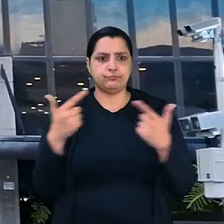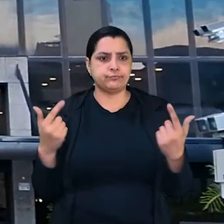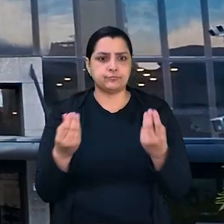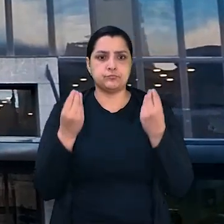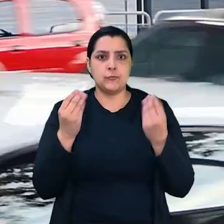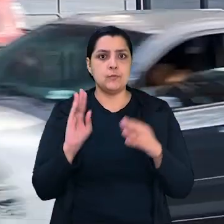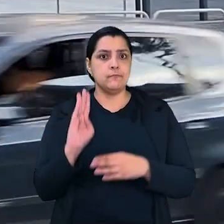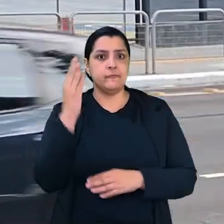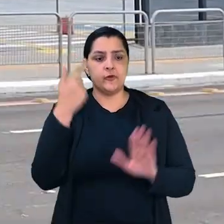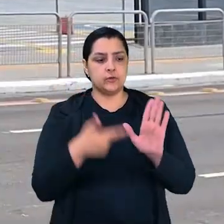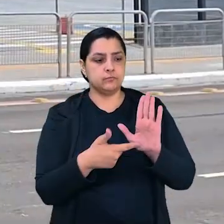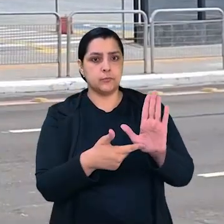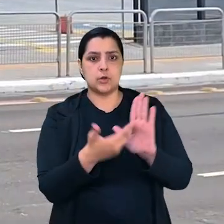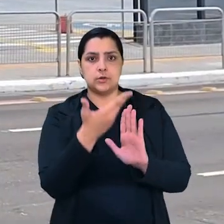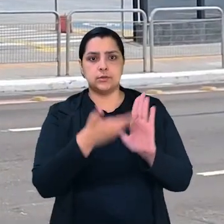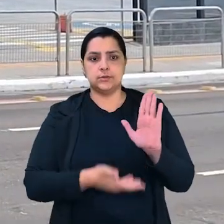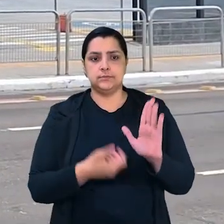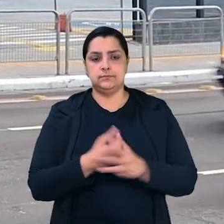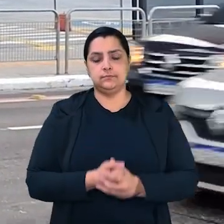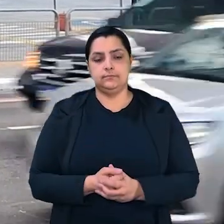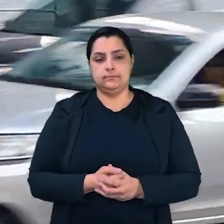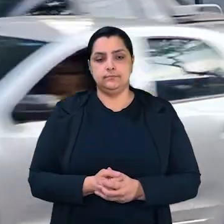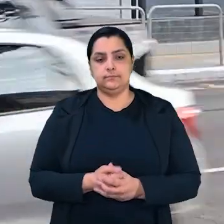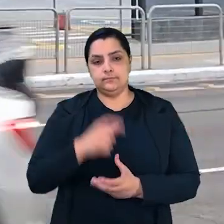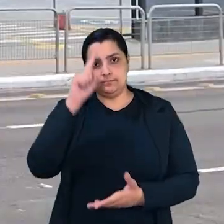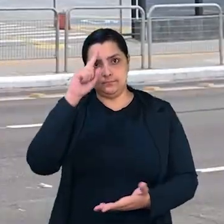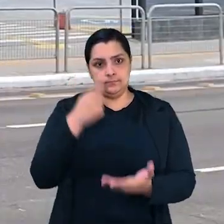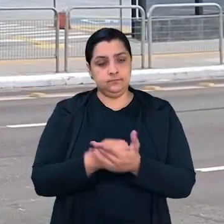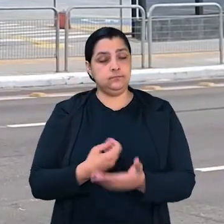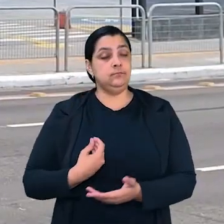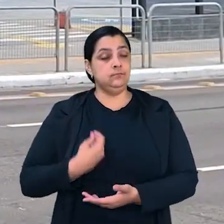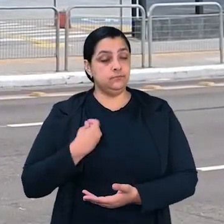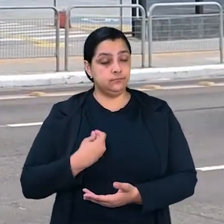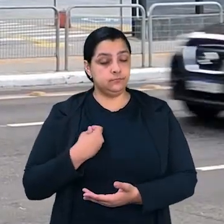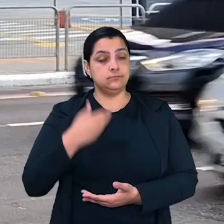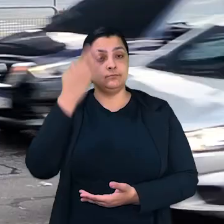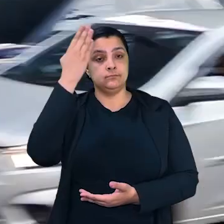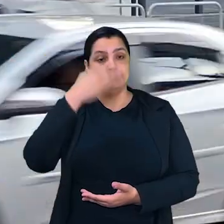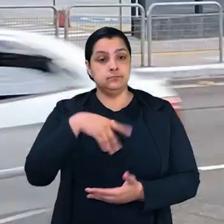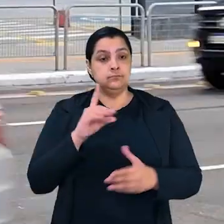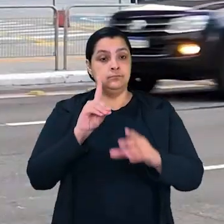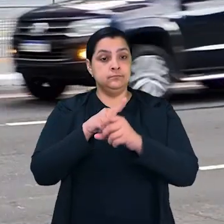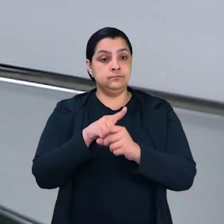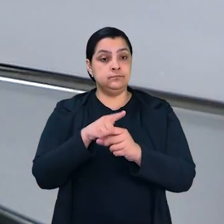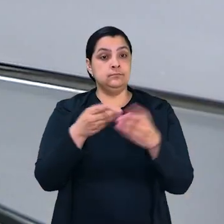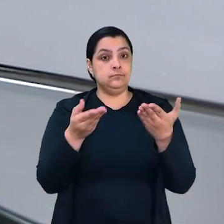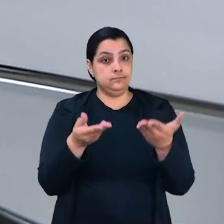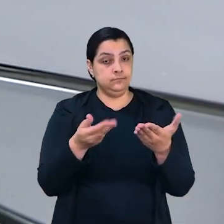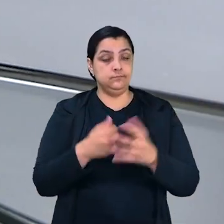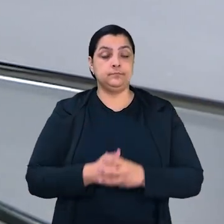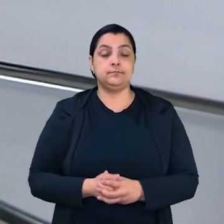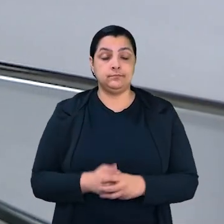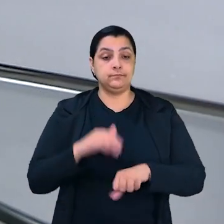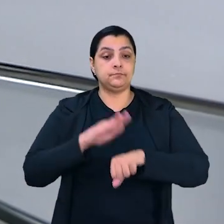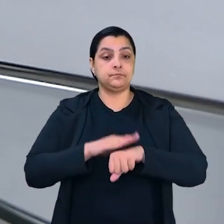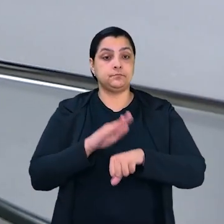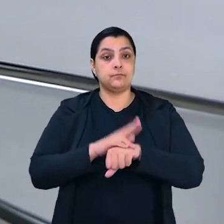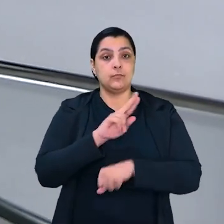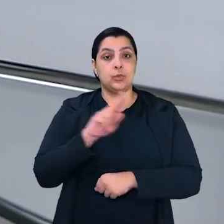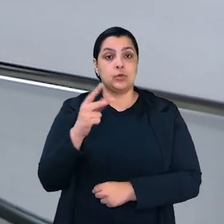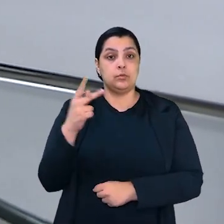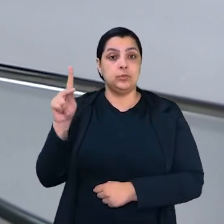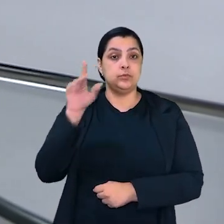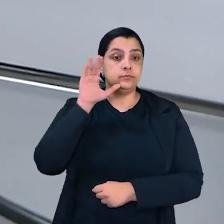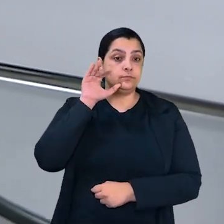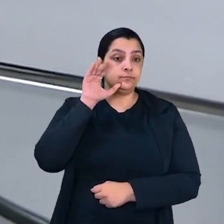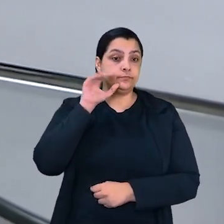não haver indícios de fraude. A decisão destacou a existência dos comprovantes dos depósitos feitos